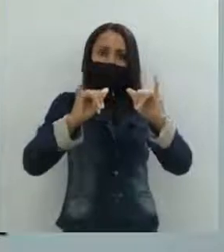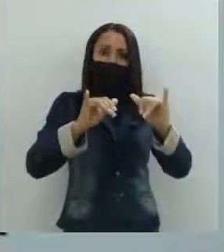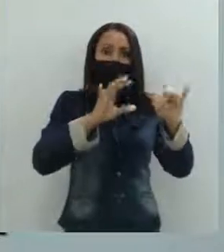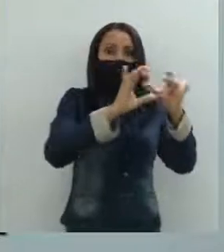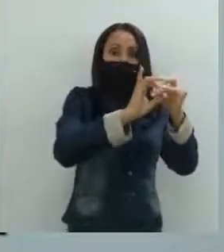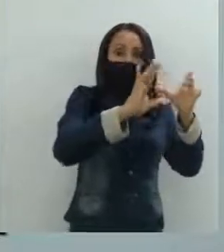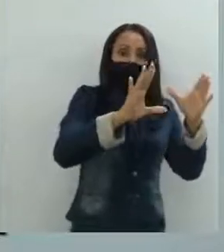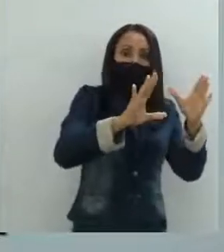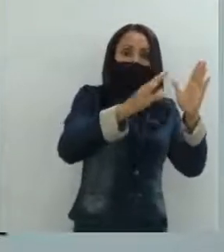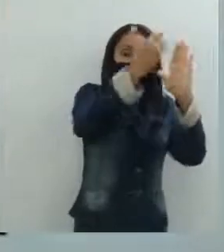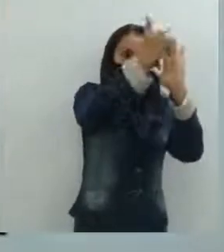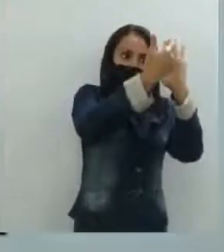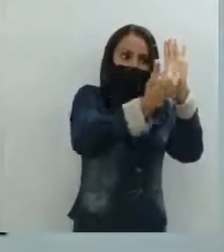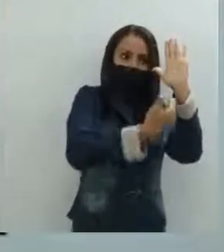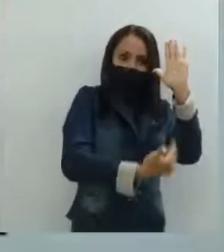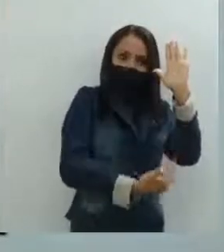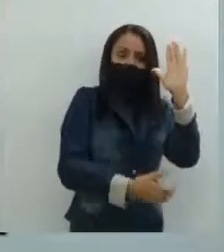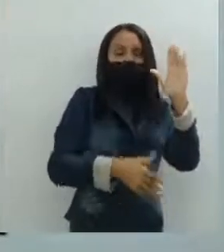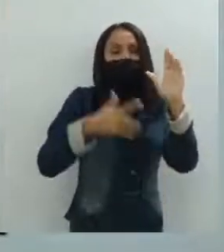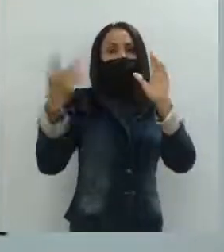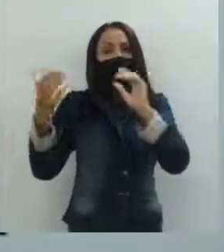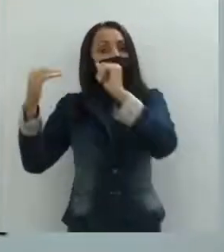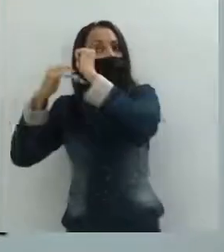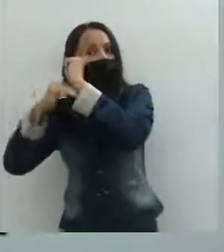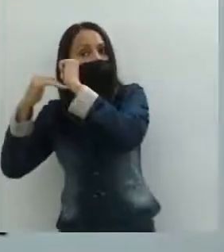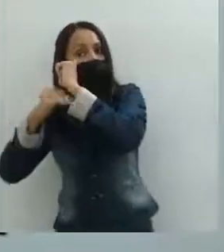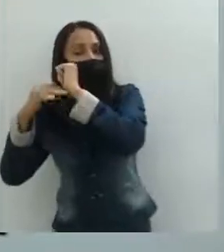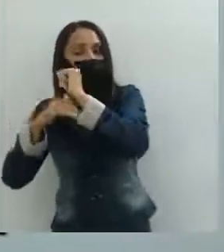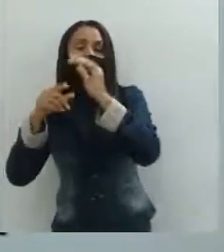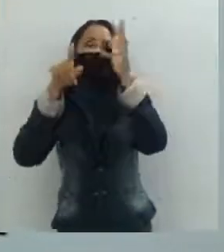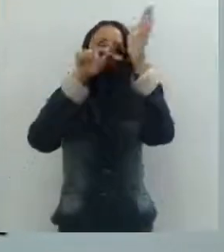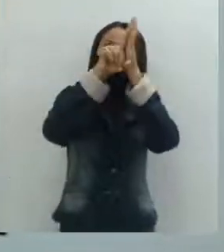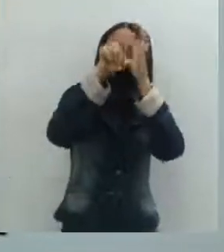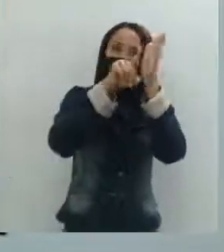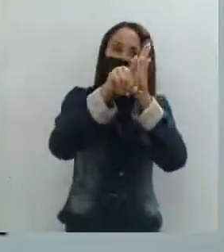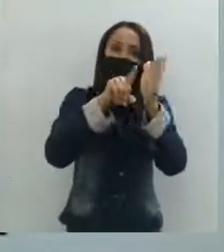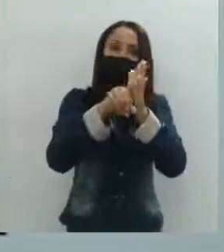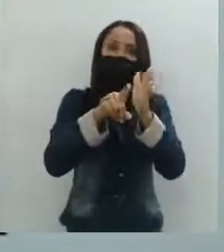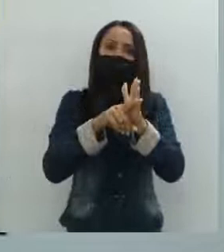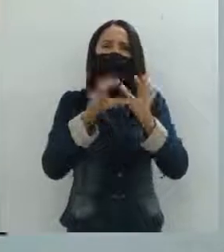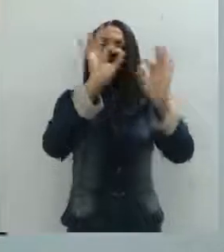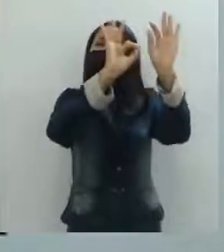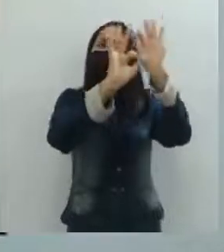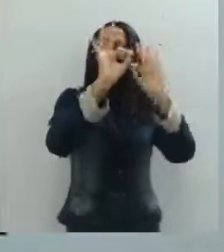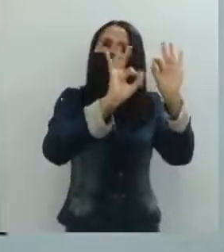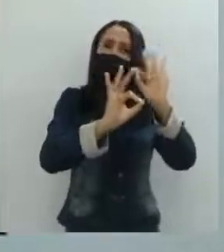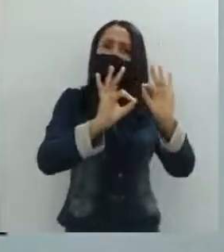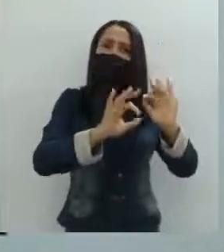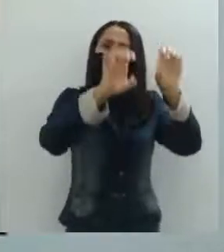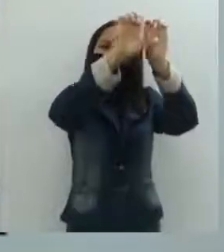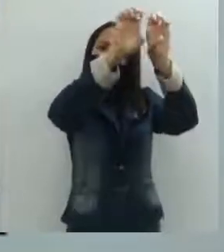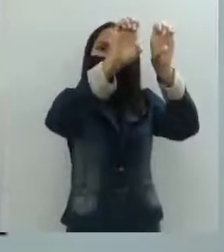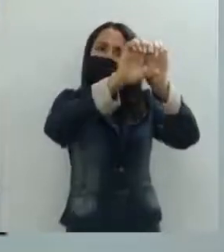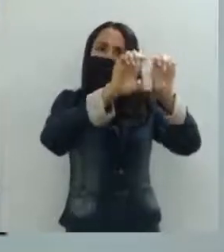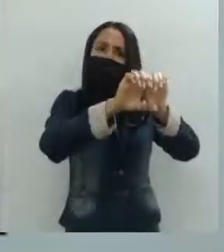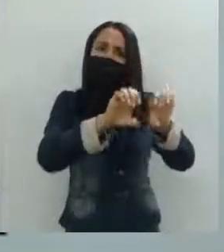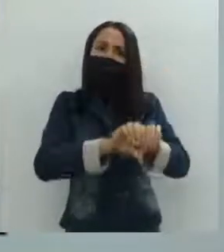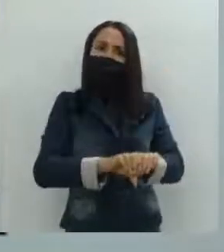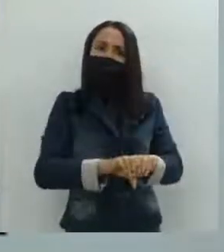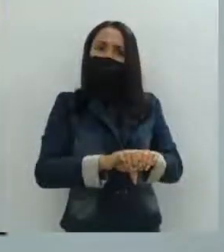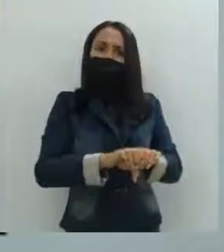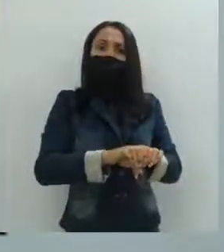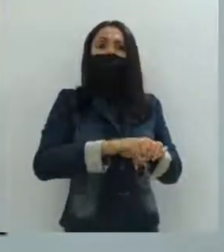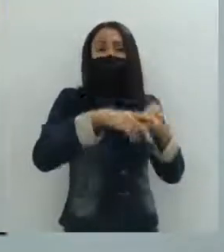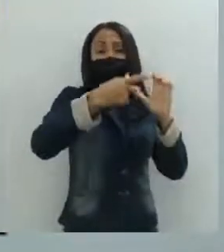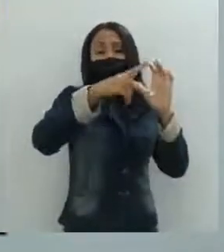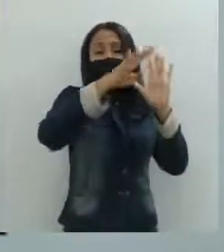e as informações implícitas e as perguntinhas que vão organizar a estrutura do seu texto.